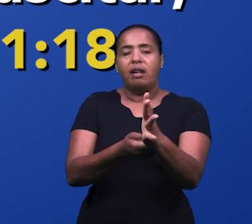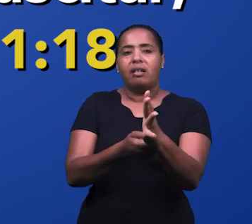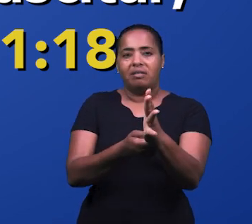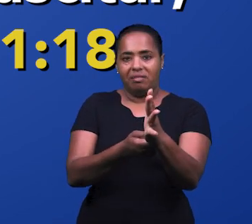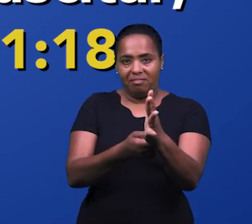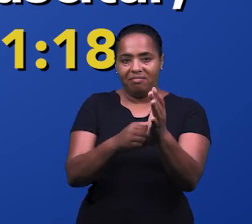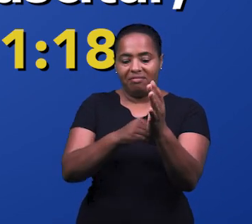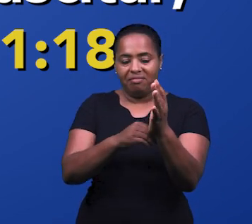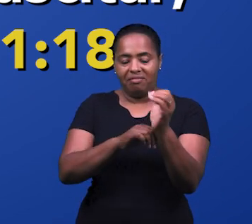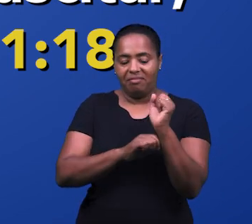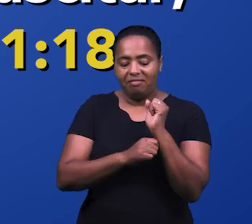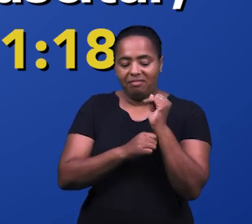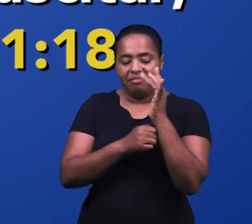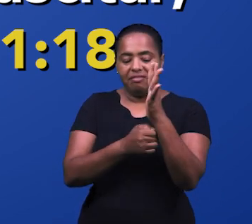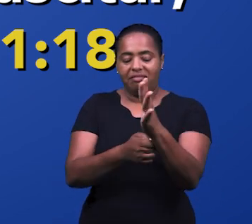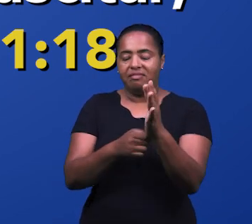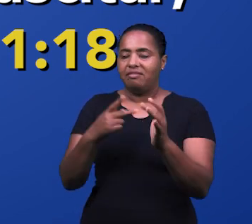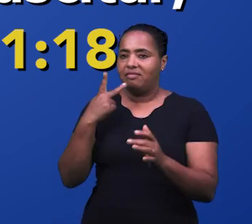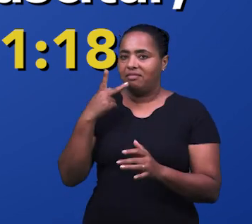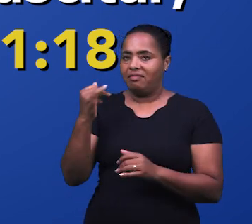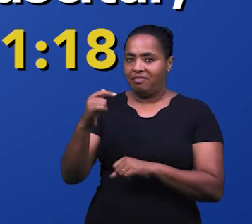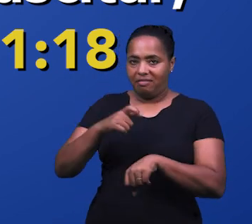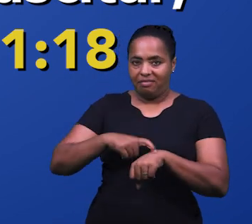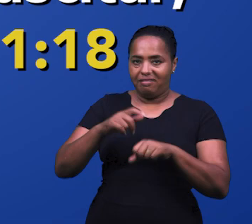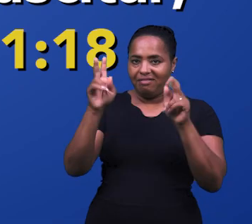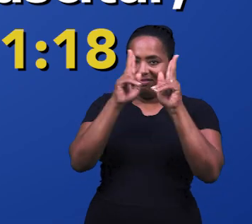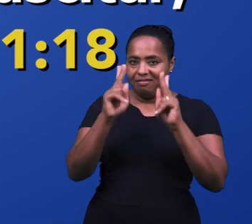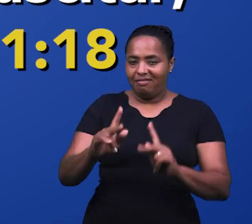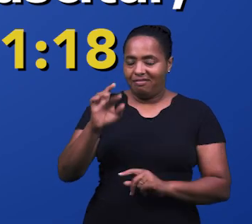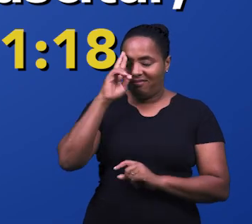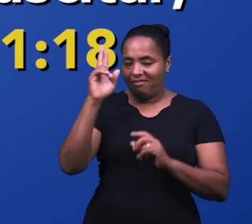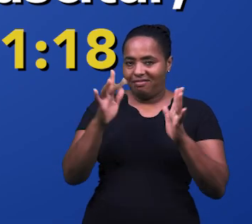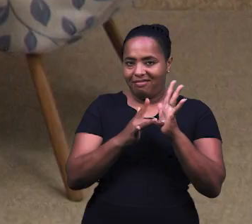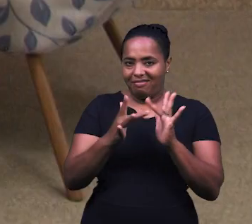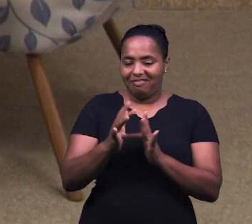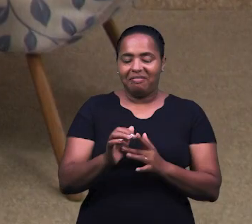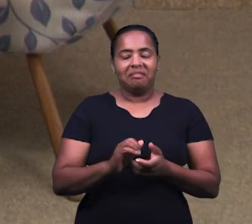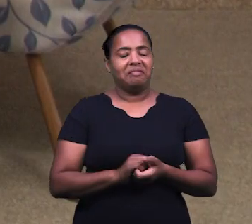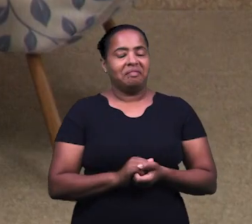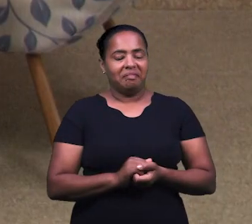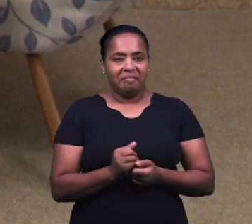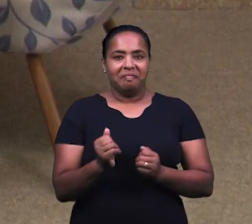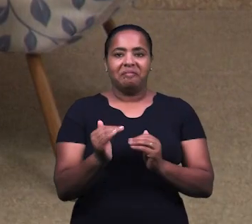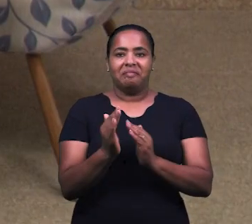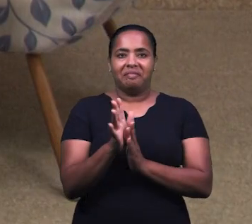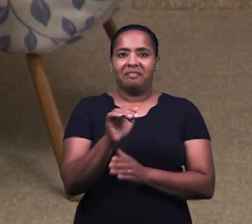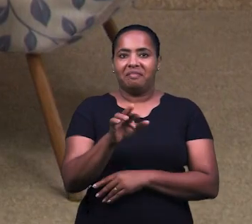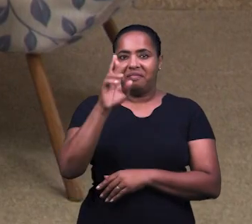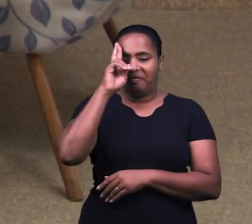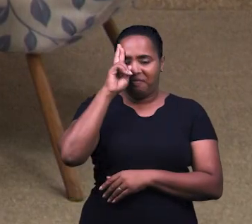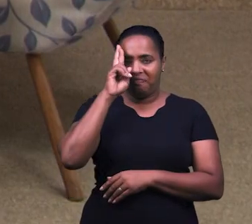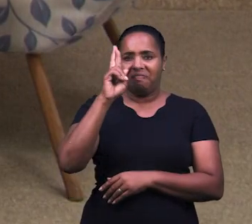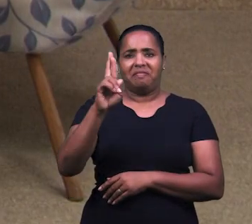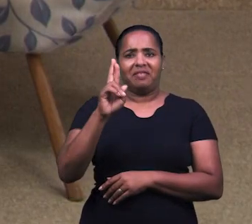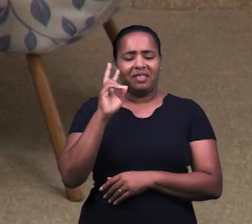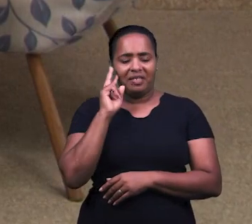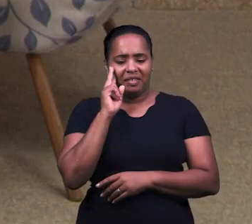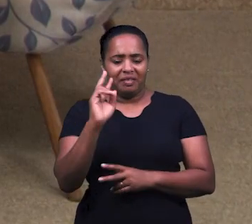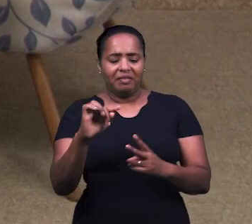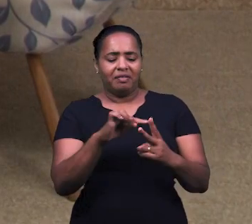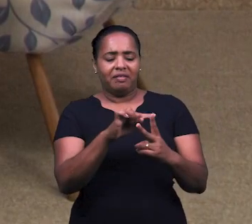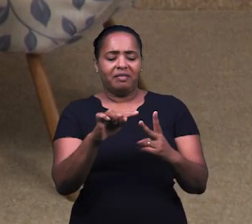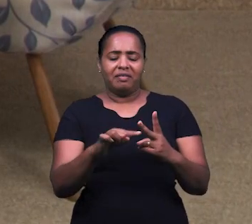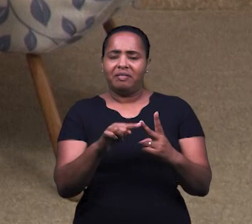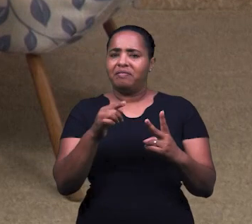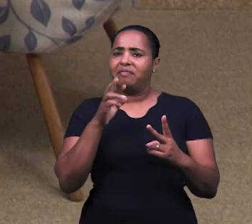pelo Pai para aquele momento. A paz do Senhor Jesus. Louvado seja o nome do Senhor, meus irmãos. Vimos